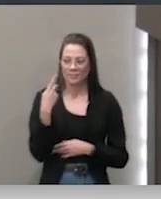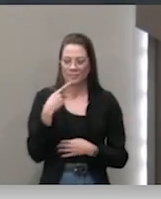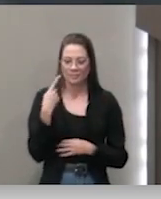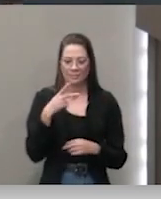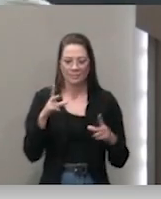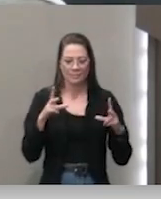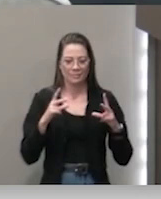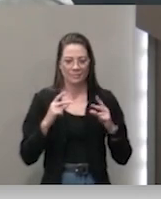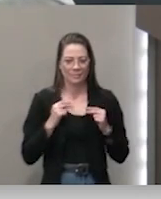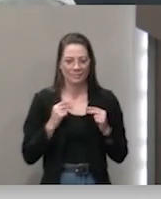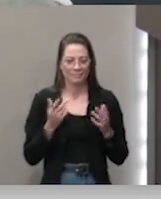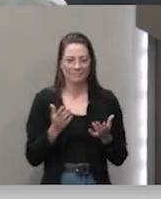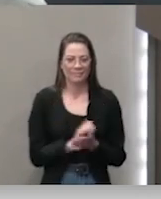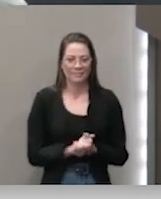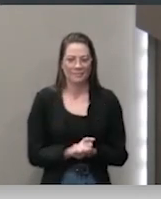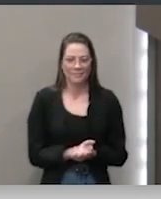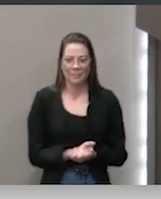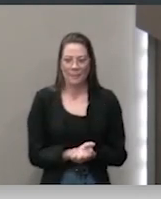dando.